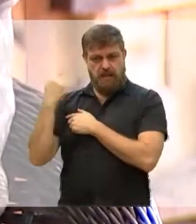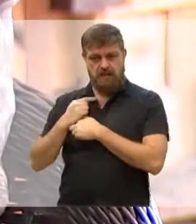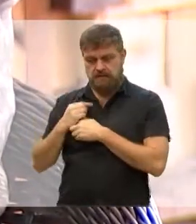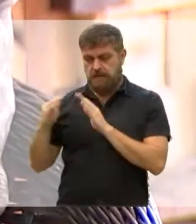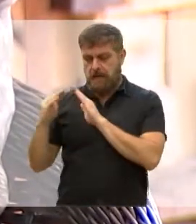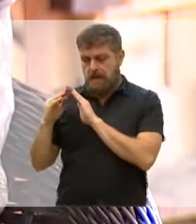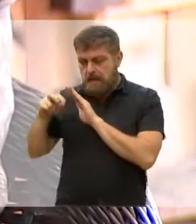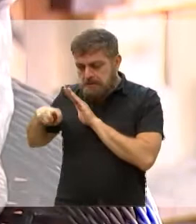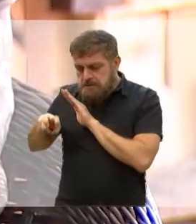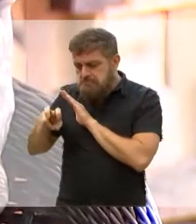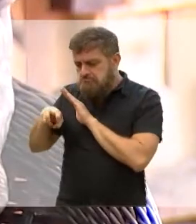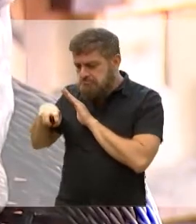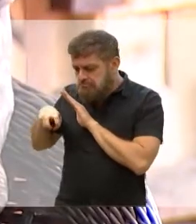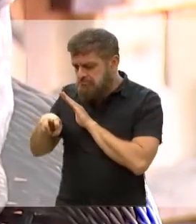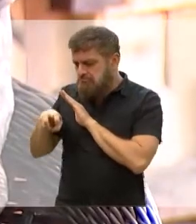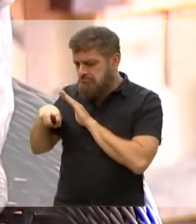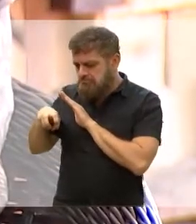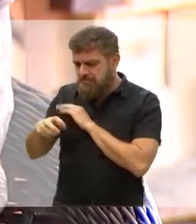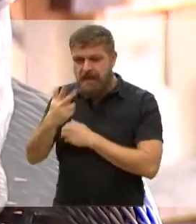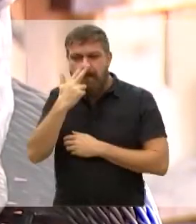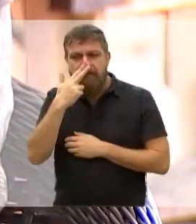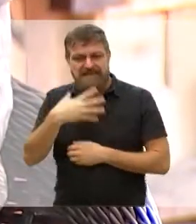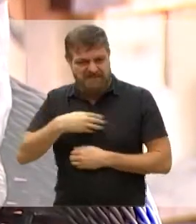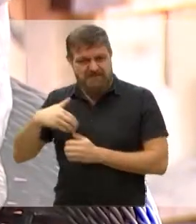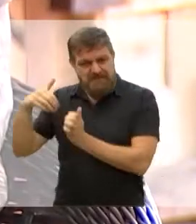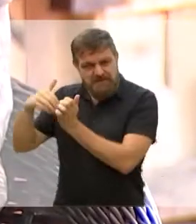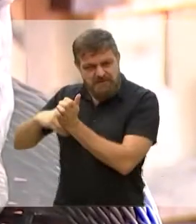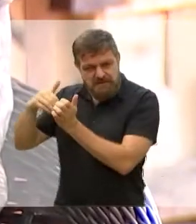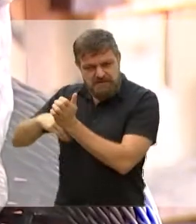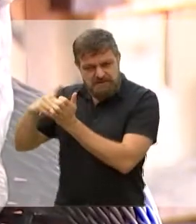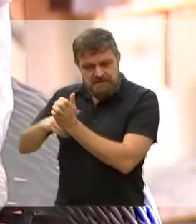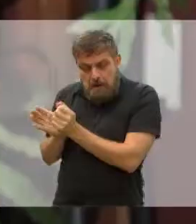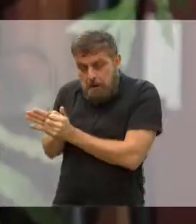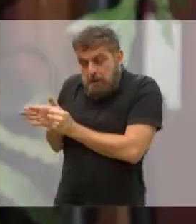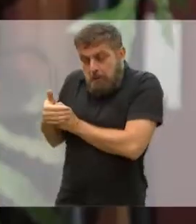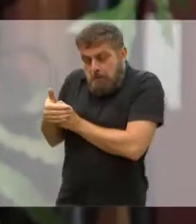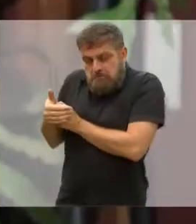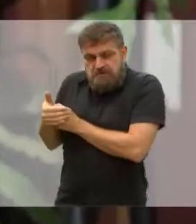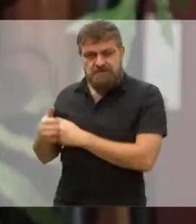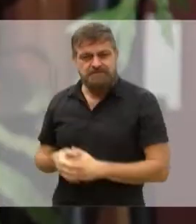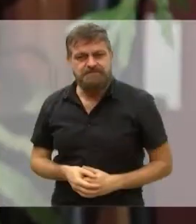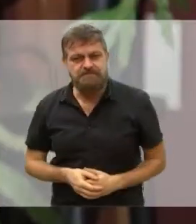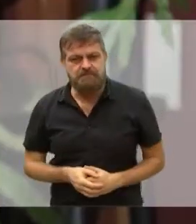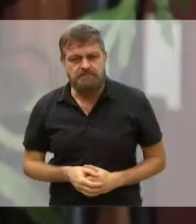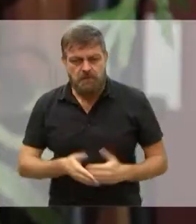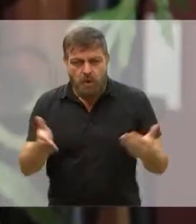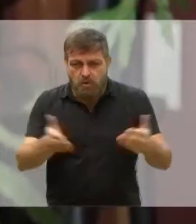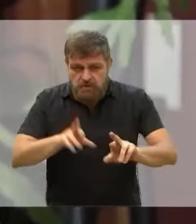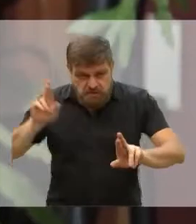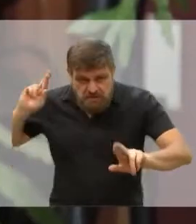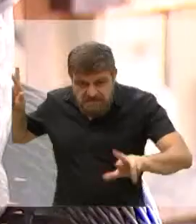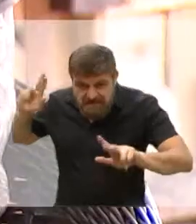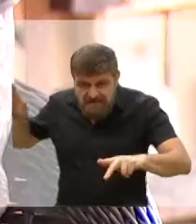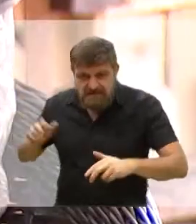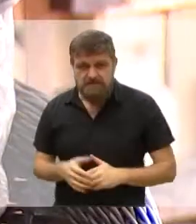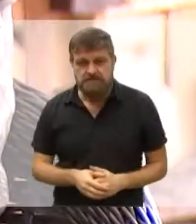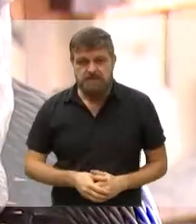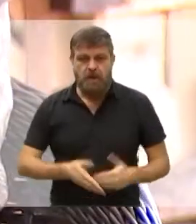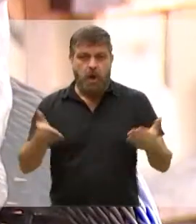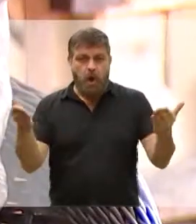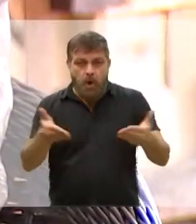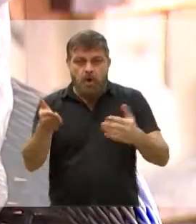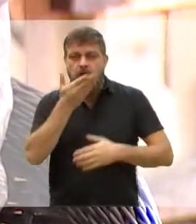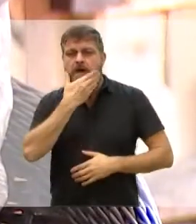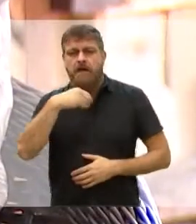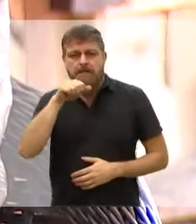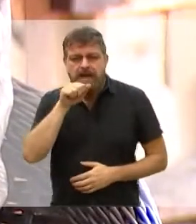escondiam os filhos que tivessem algum tipo de deficiência. Isso não acontece hoje. Hoje